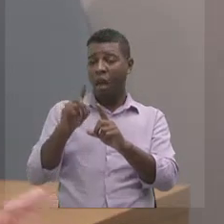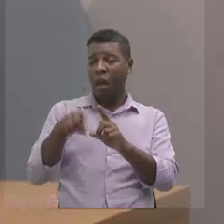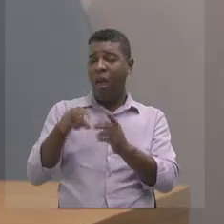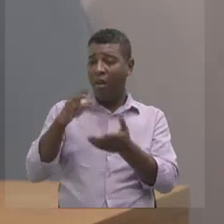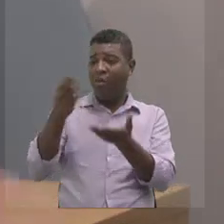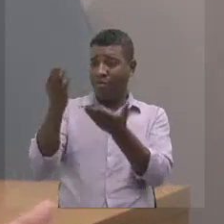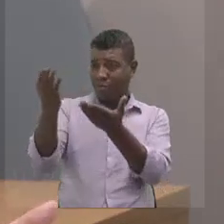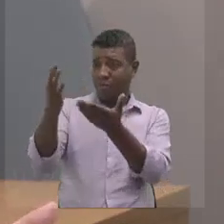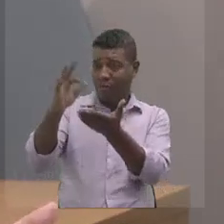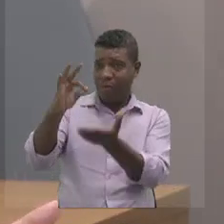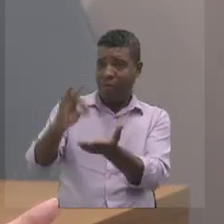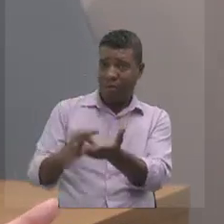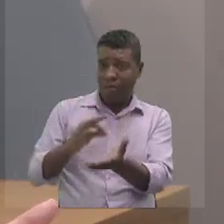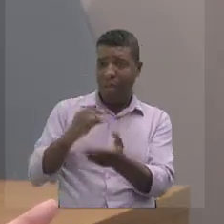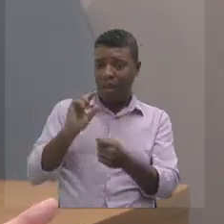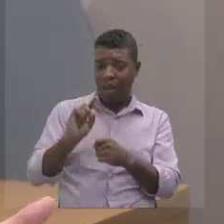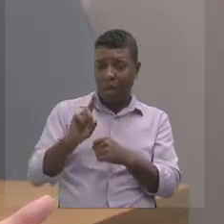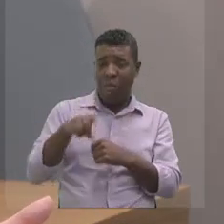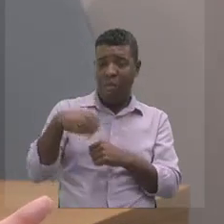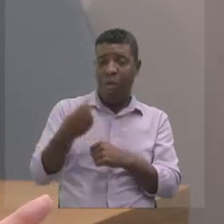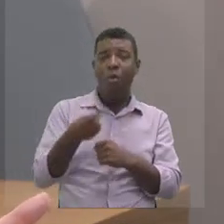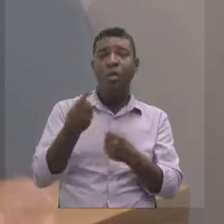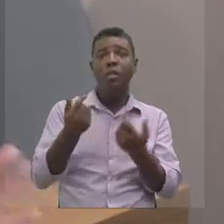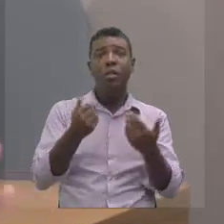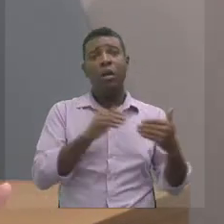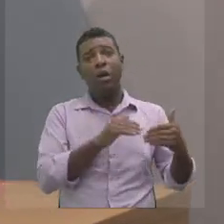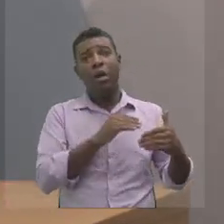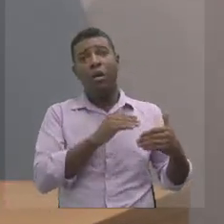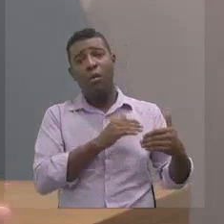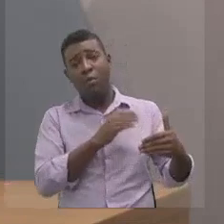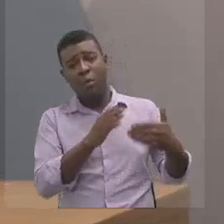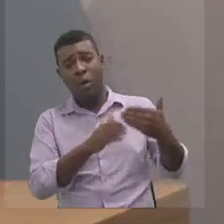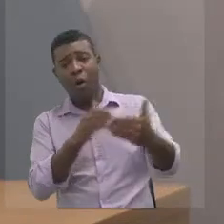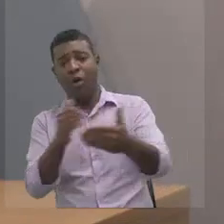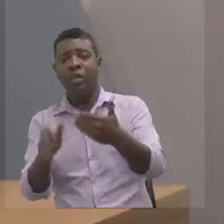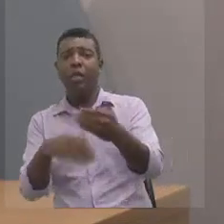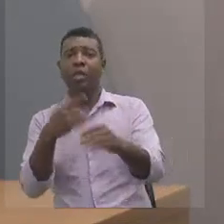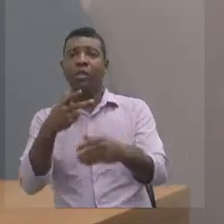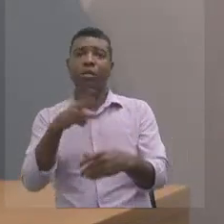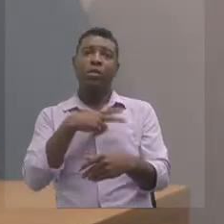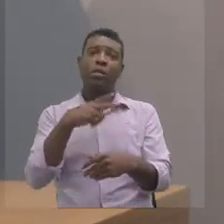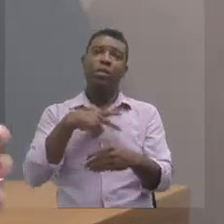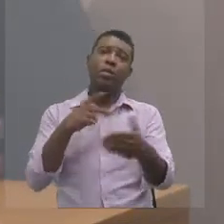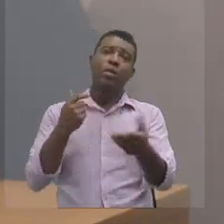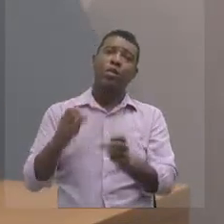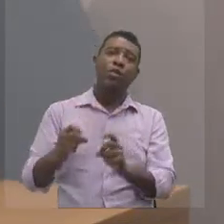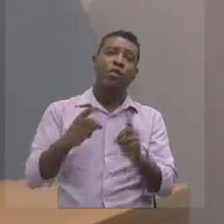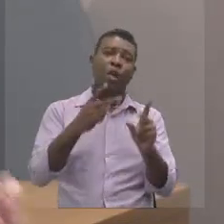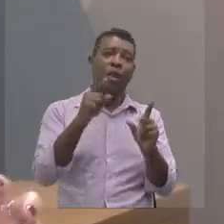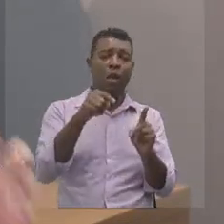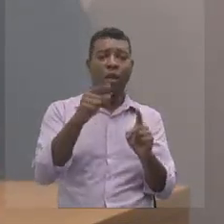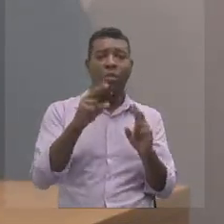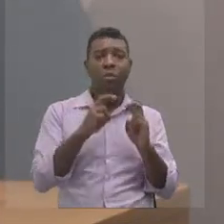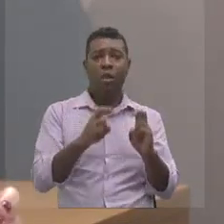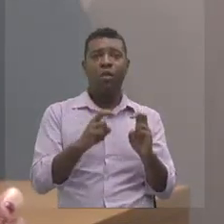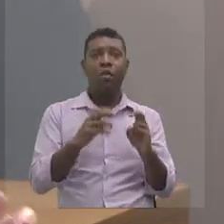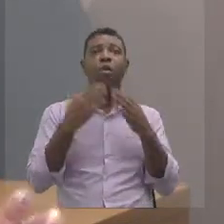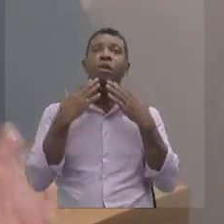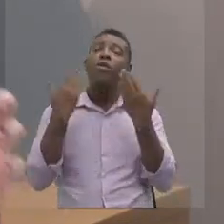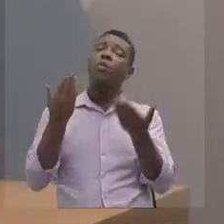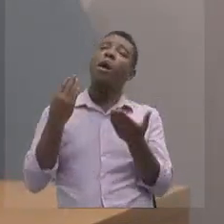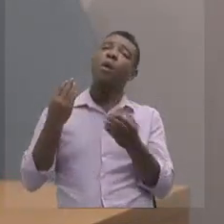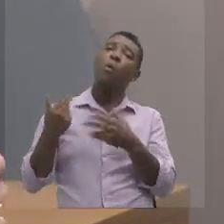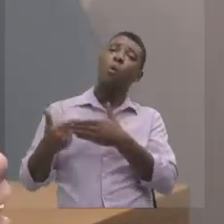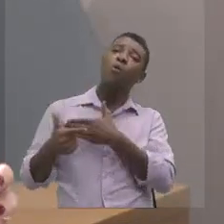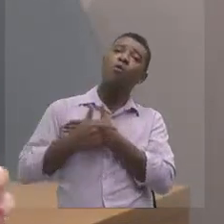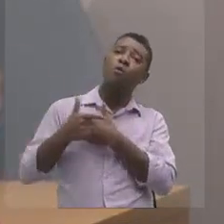senhor já depois do processo de privatização Então acho que é sobre isso né de qual é a função do estado e